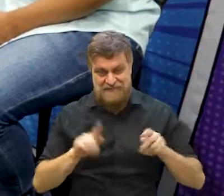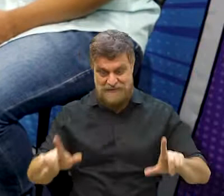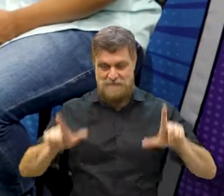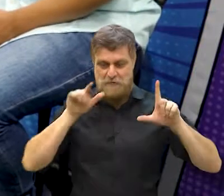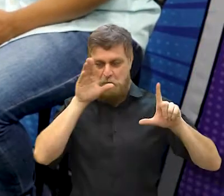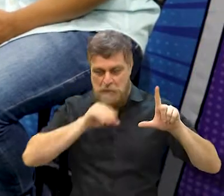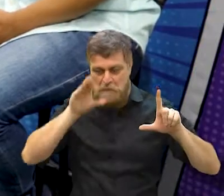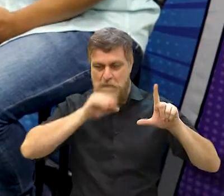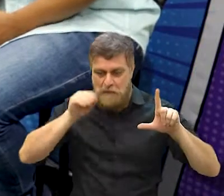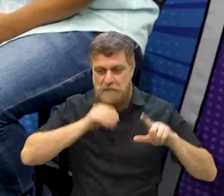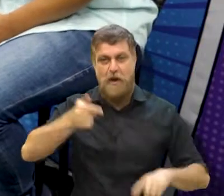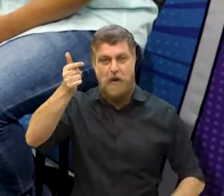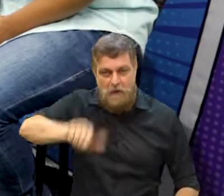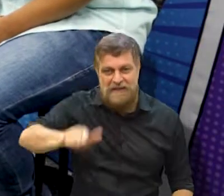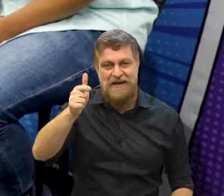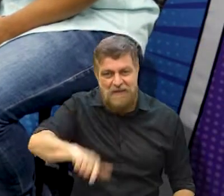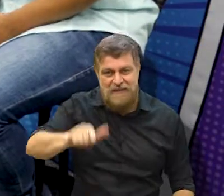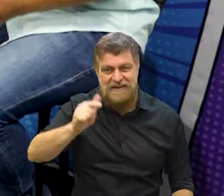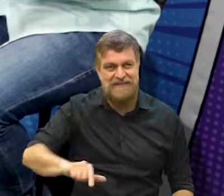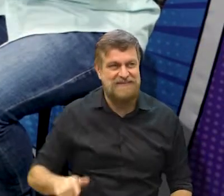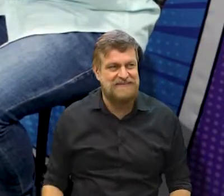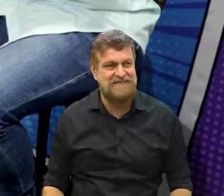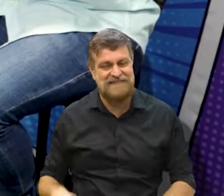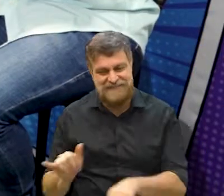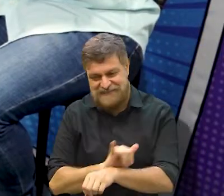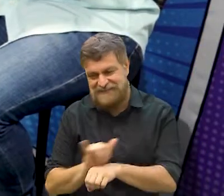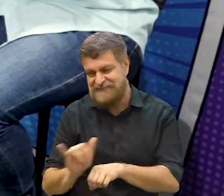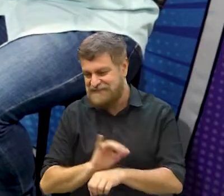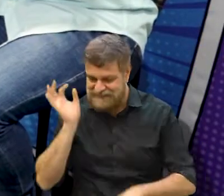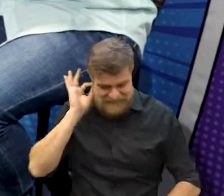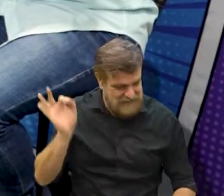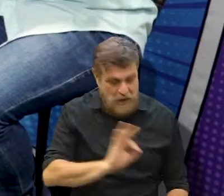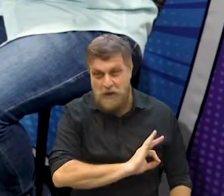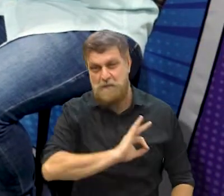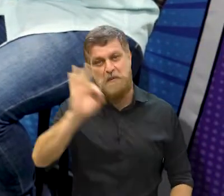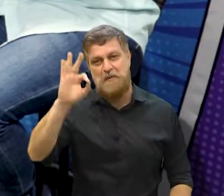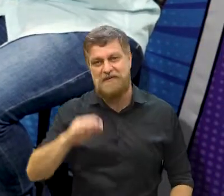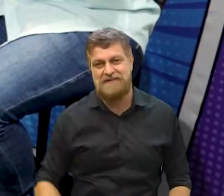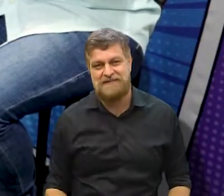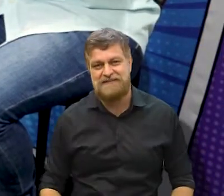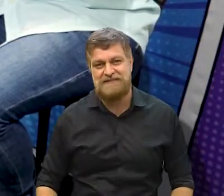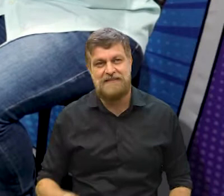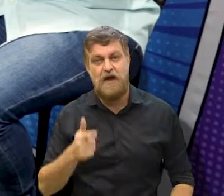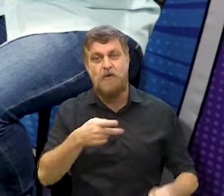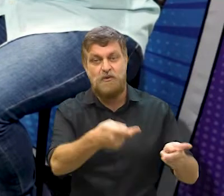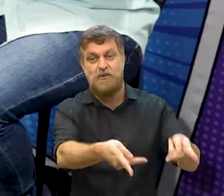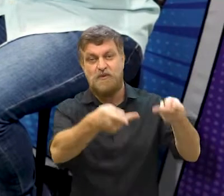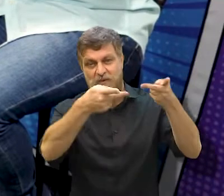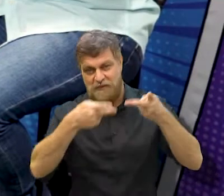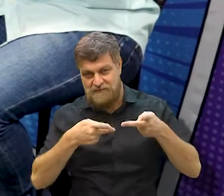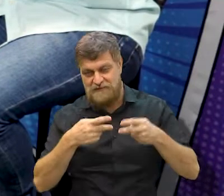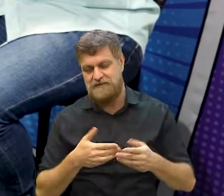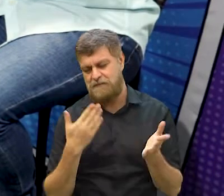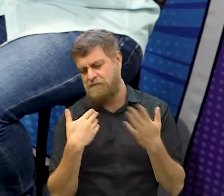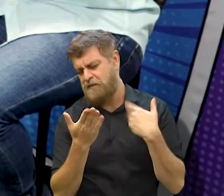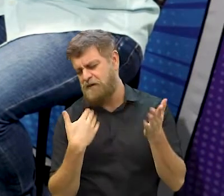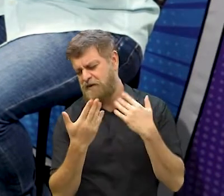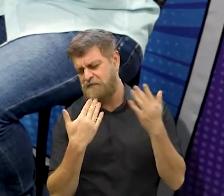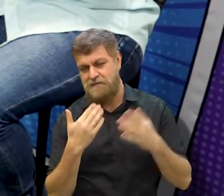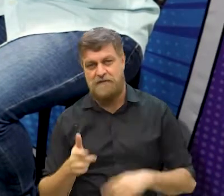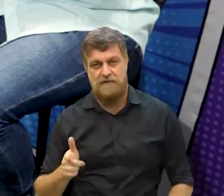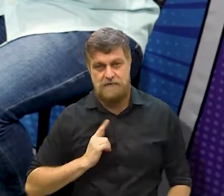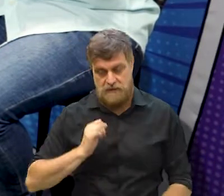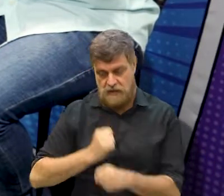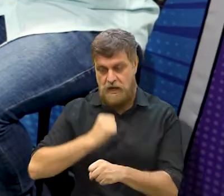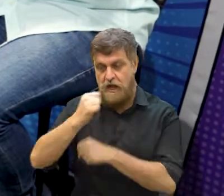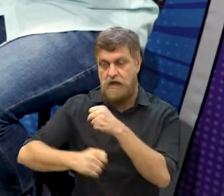você voltar. Opa, aqui. Ótimo! Uma boa tática, viu? Não é? E outro convite, que esse